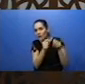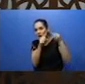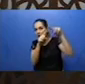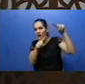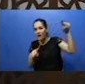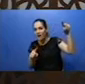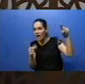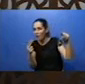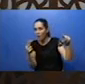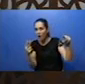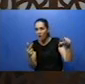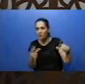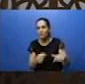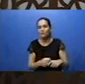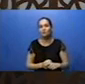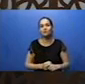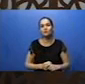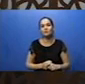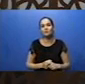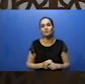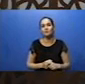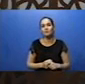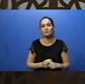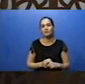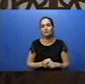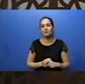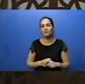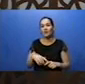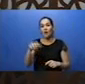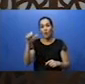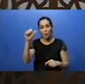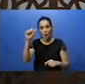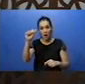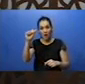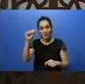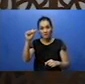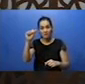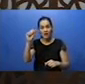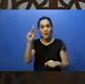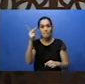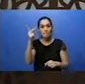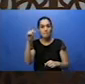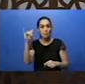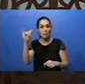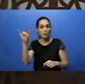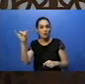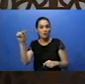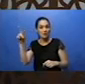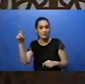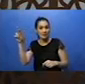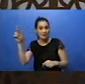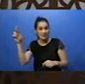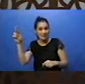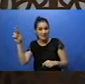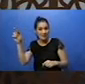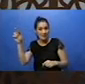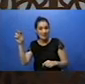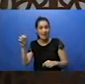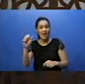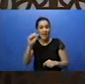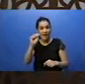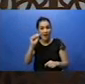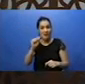Aqui temos esse triângulo retângulo. A hipotenusa é o A, tem um cateto B e um cateto C.